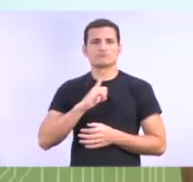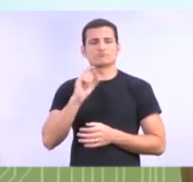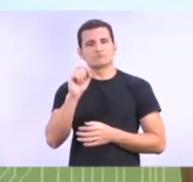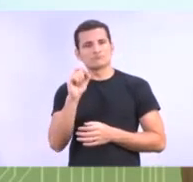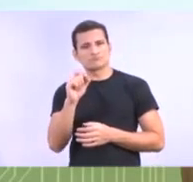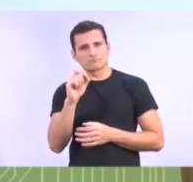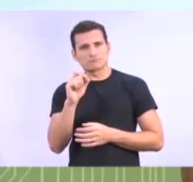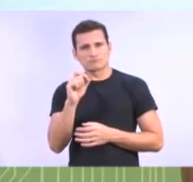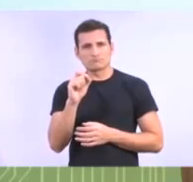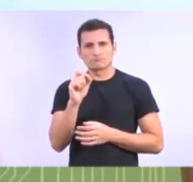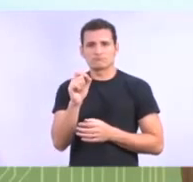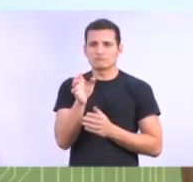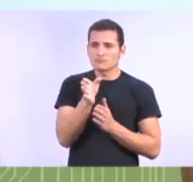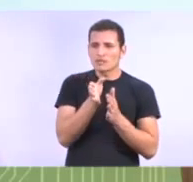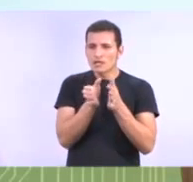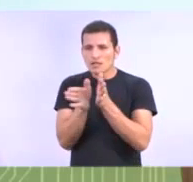que